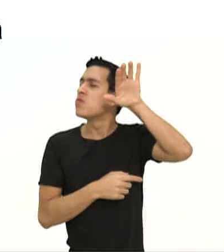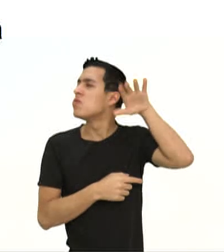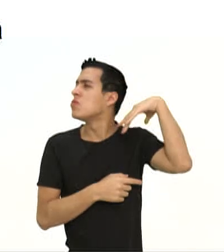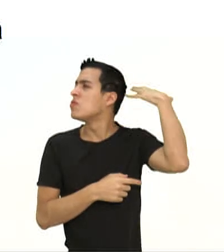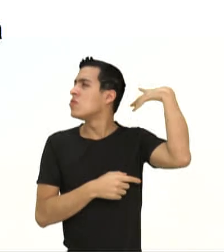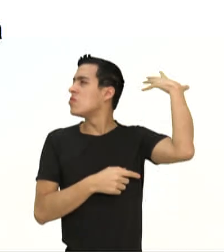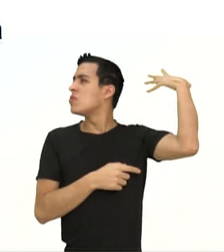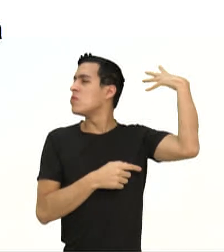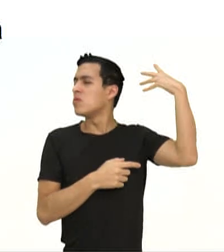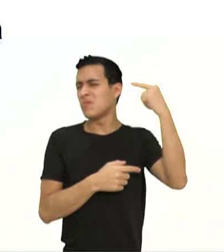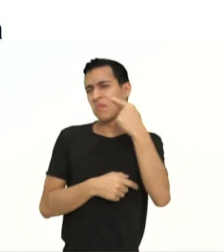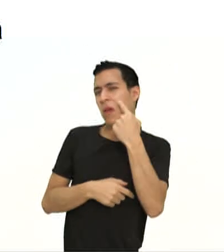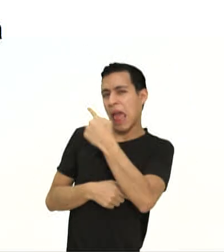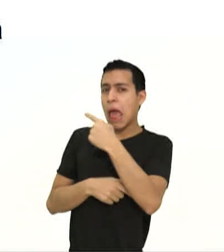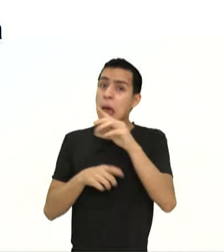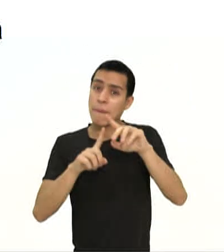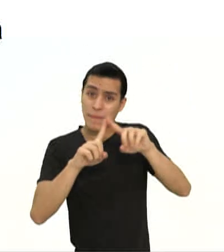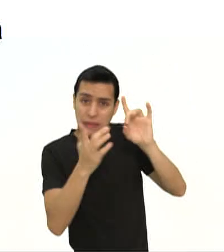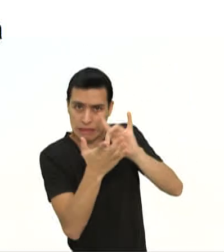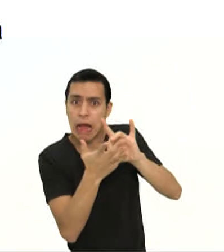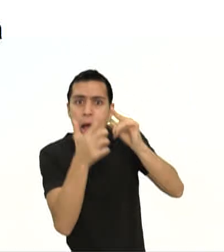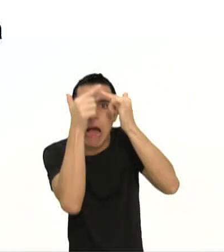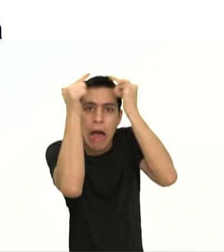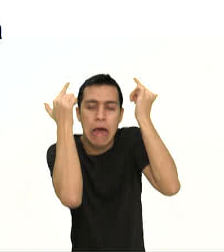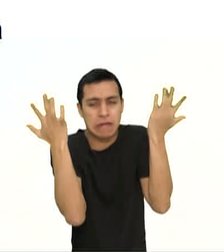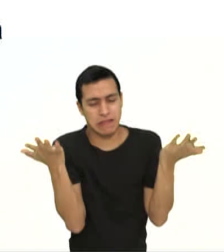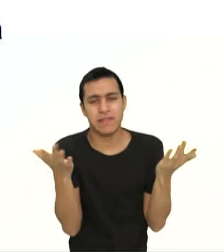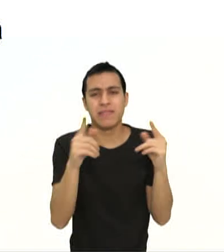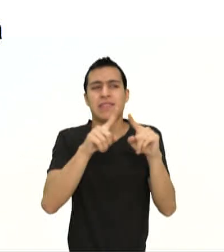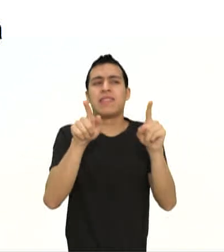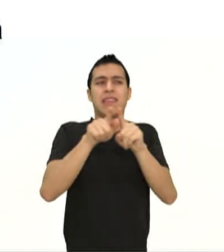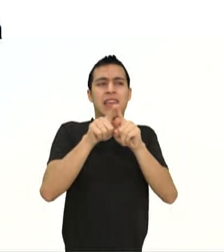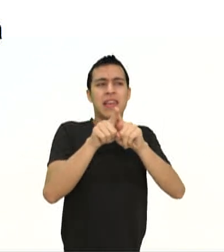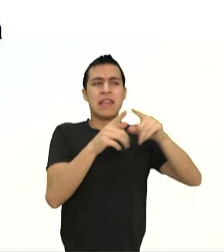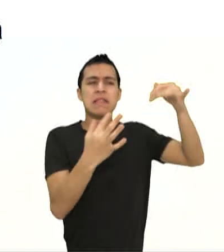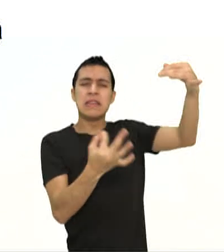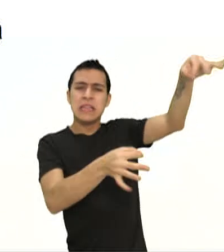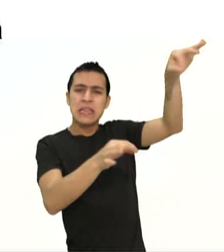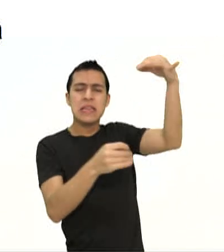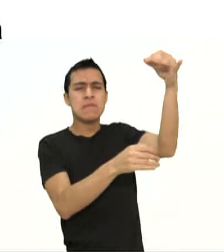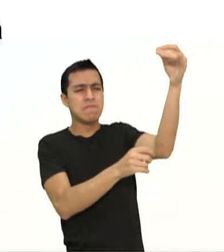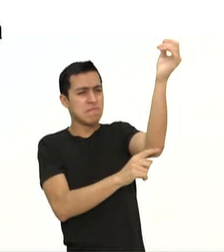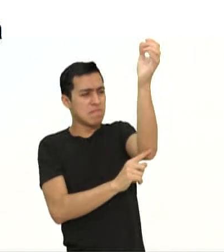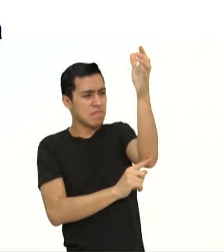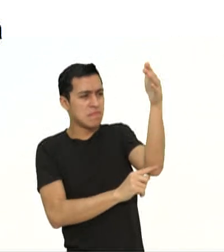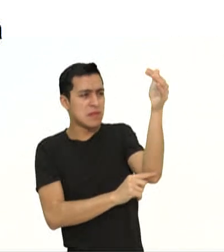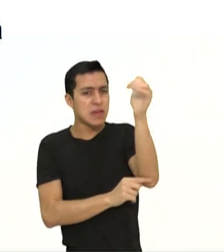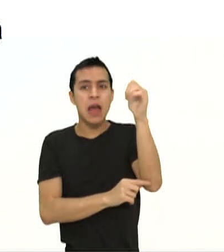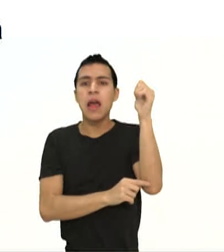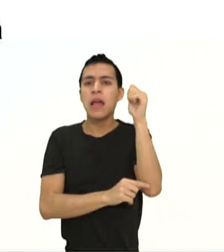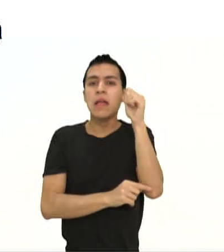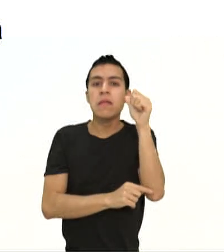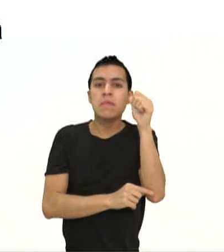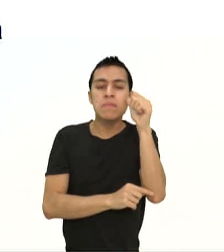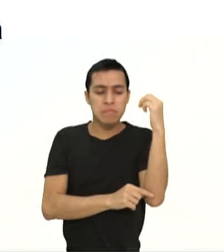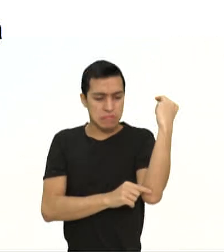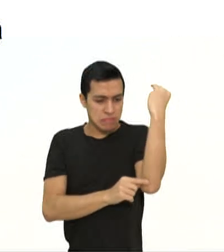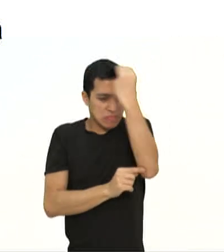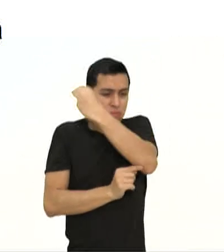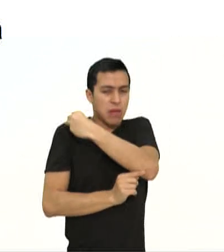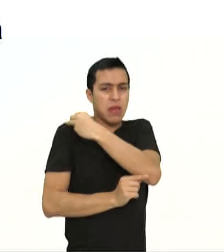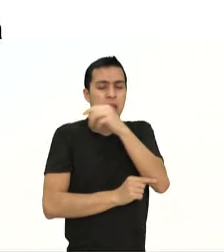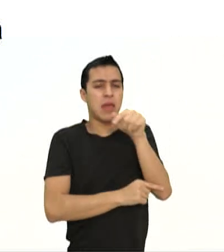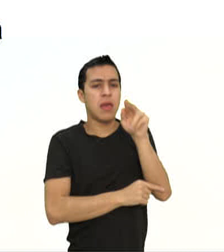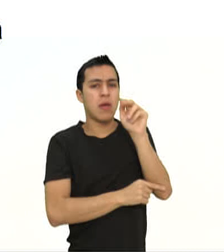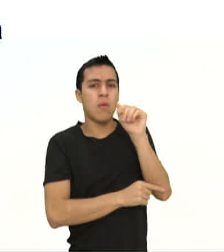seus cabelos ao ventos. E a bandeira, né, a grande bandeira de Nossa Senhora de Guadalupe. Olha